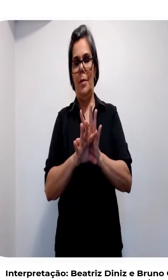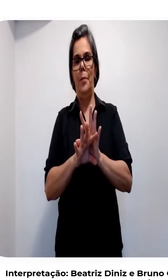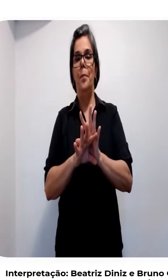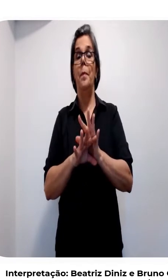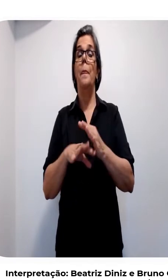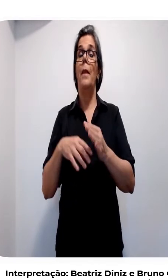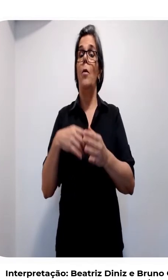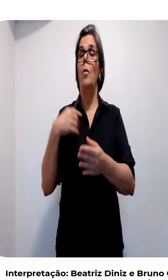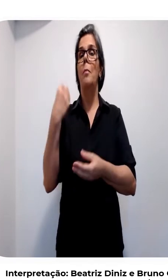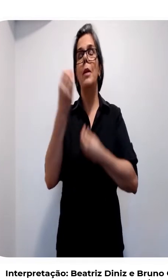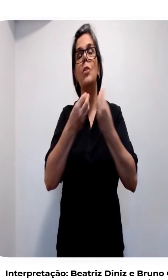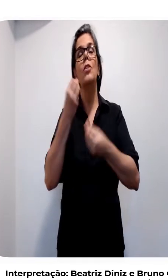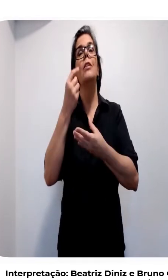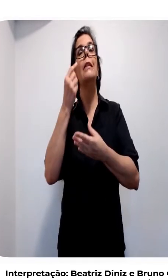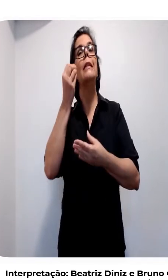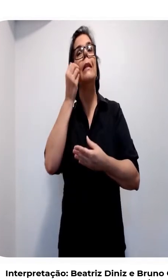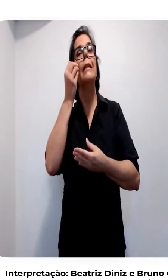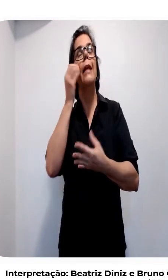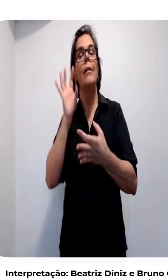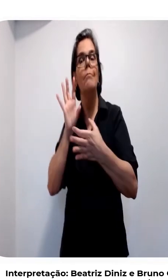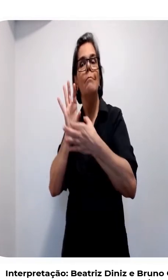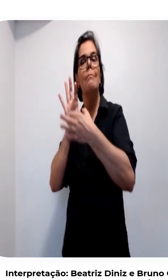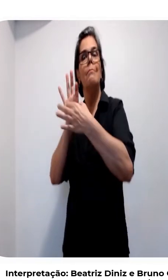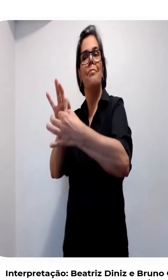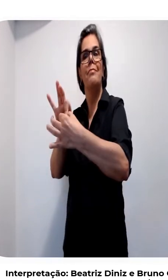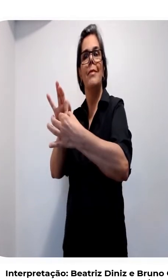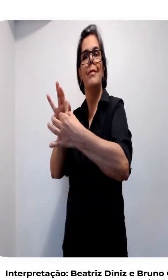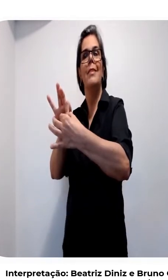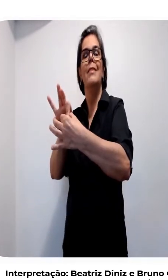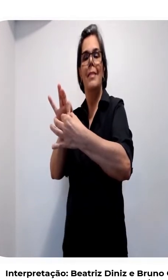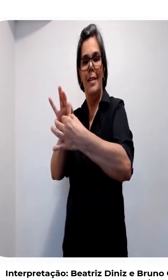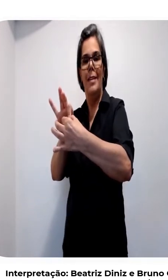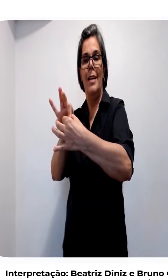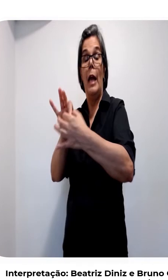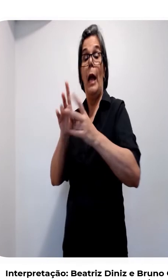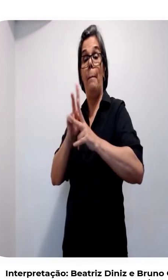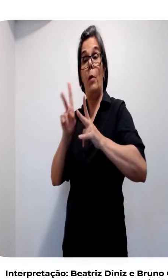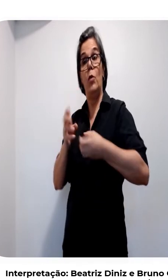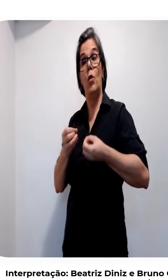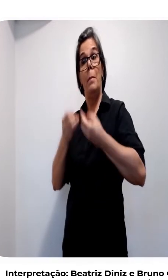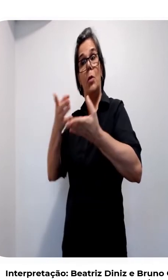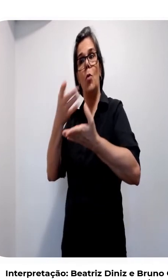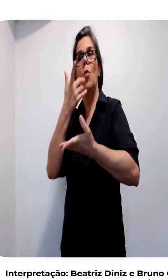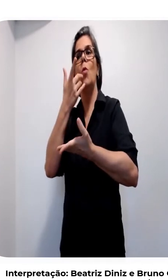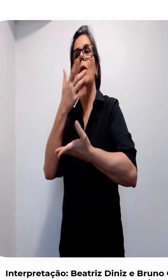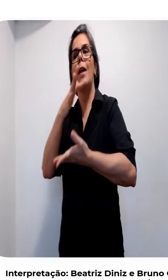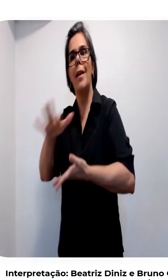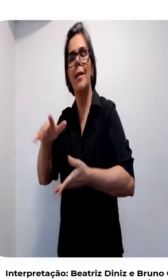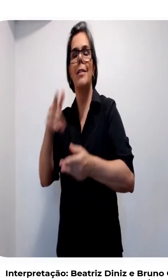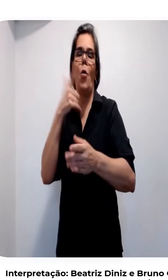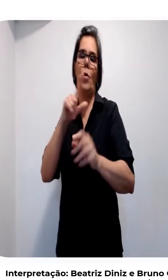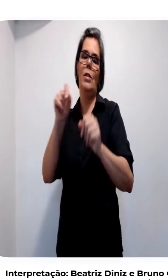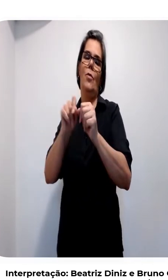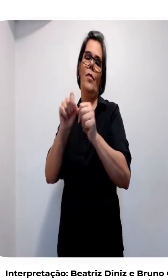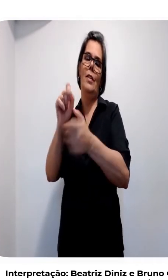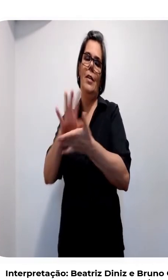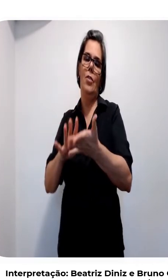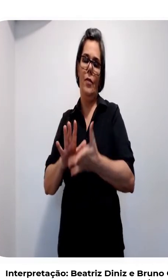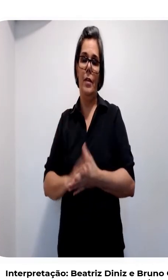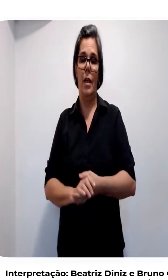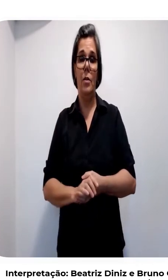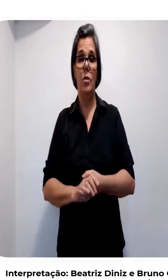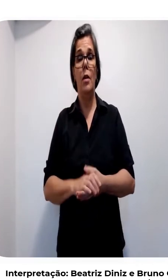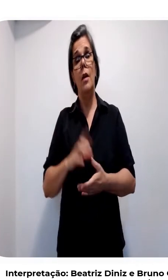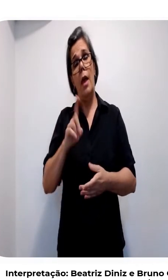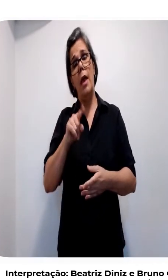nesses momentos em que a criança faz a atividade que foi enviada pela professora. Então, é um pouco disso,